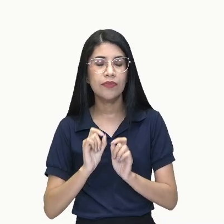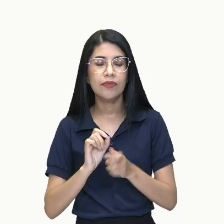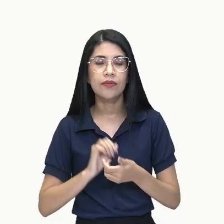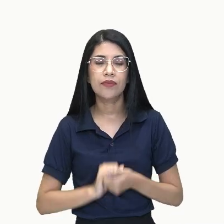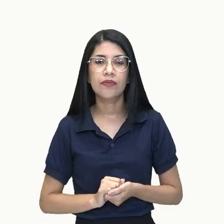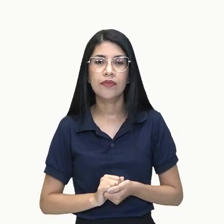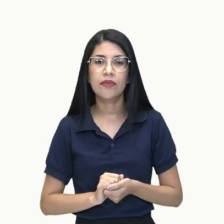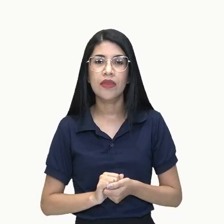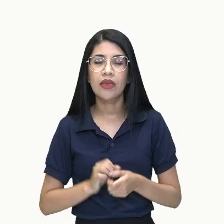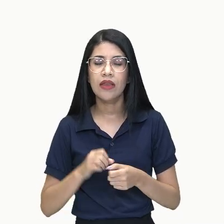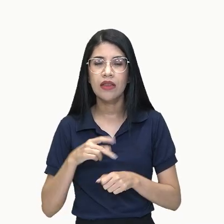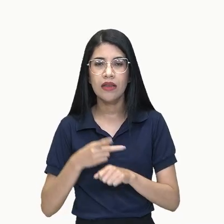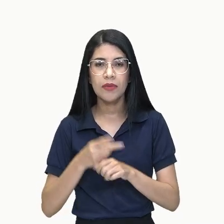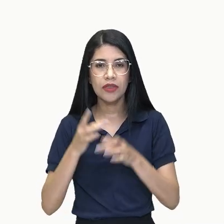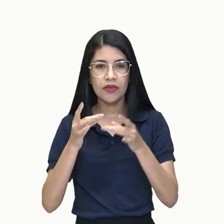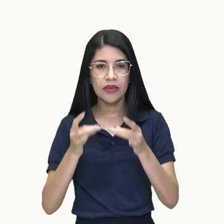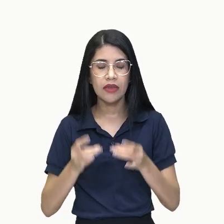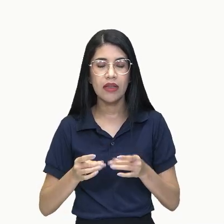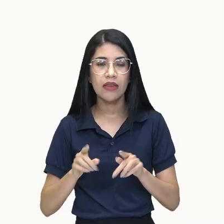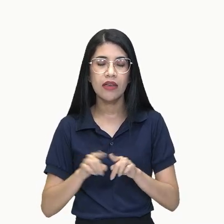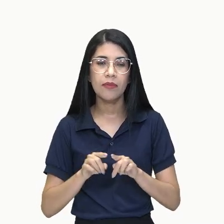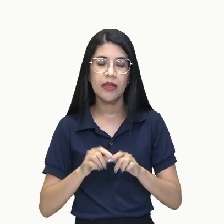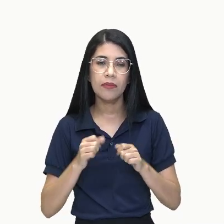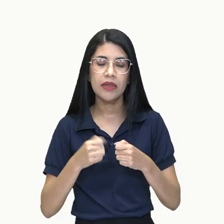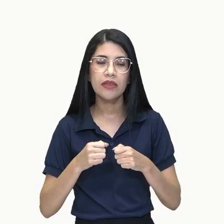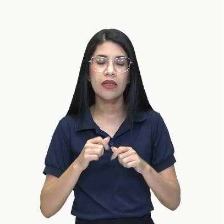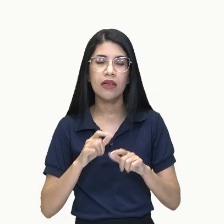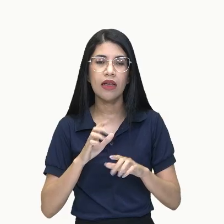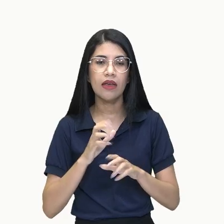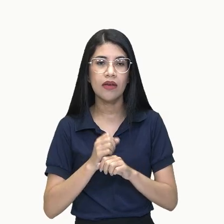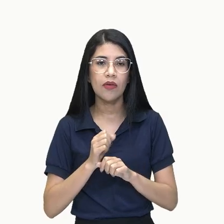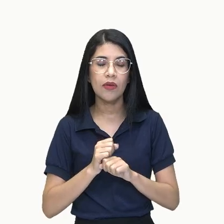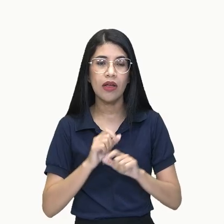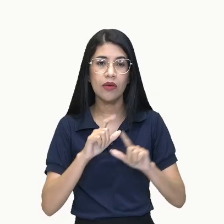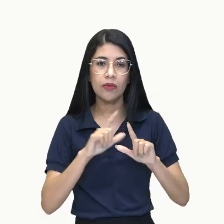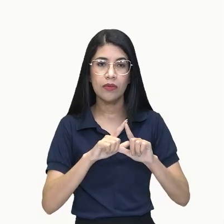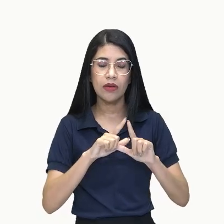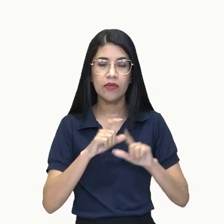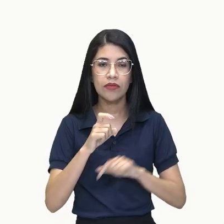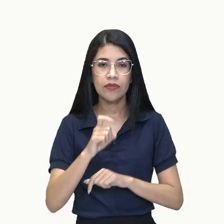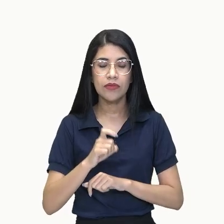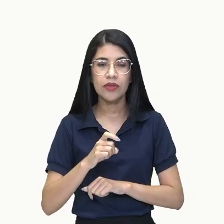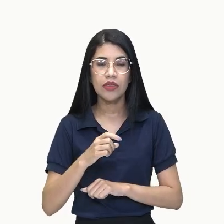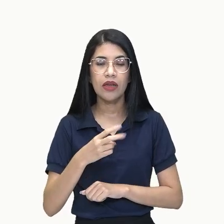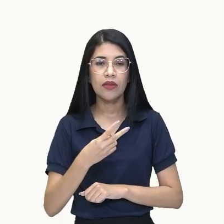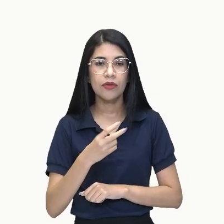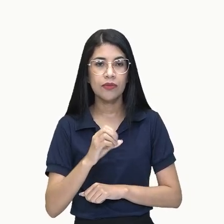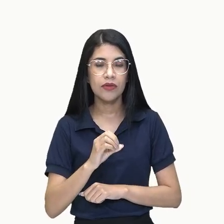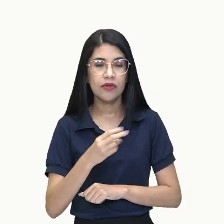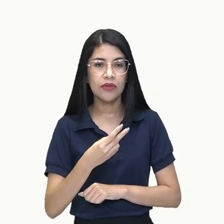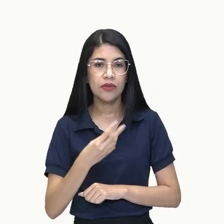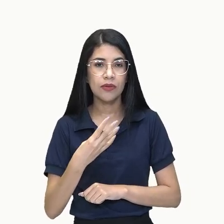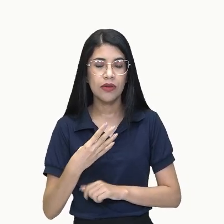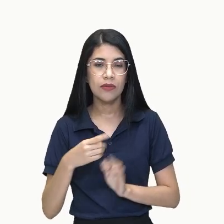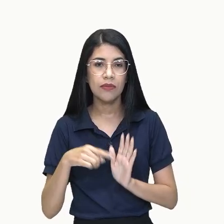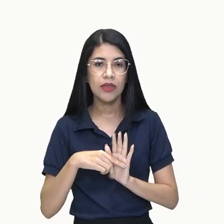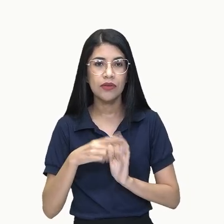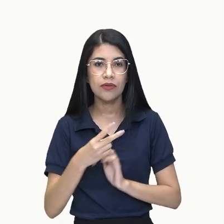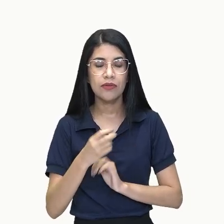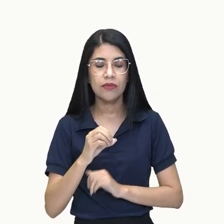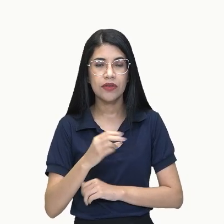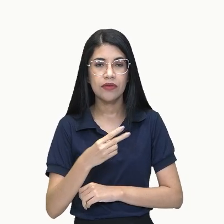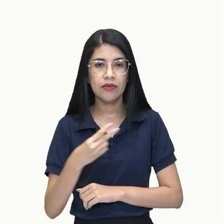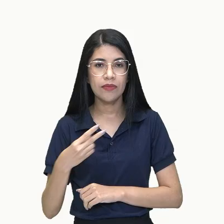você, tá bom? E aí, pessoal, calculamos também ó, a variação do tempo, que é o ΔX. 2024 menos 2022.